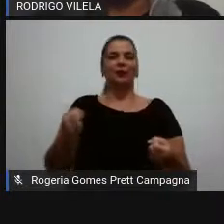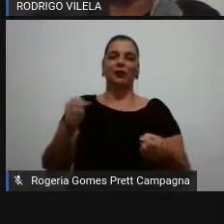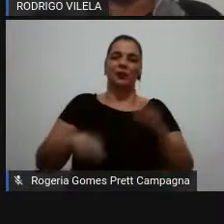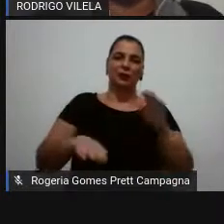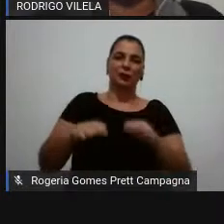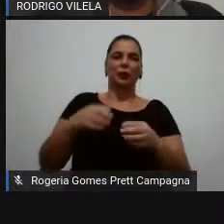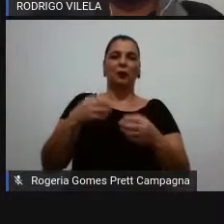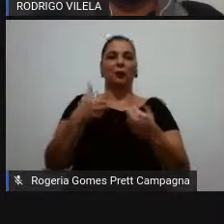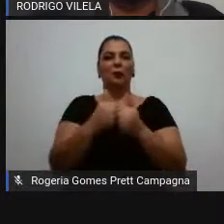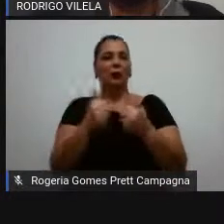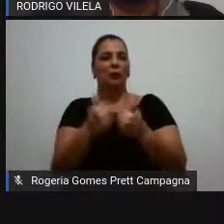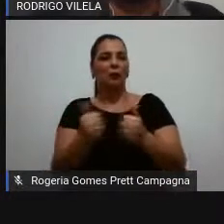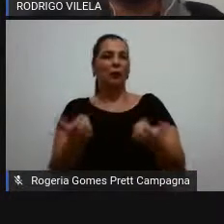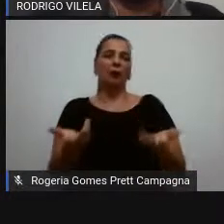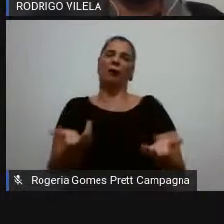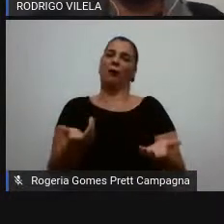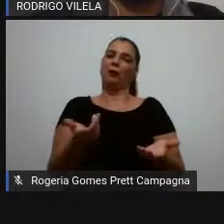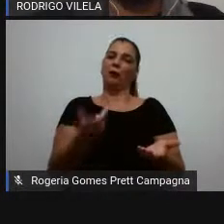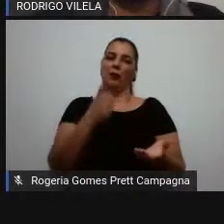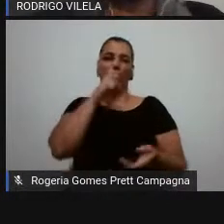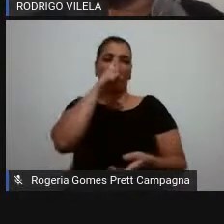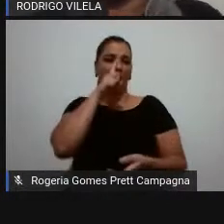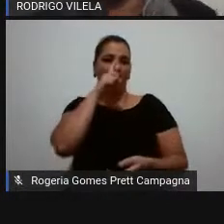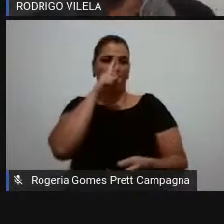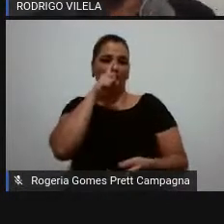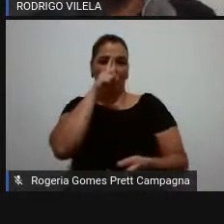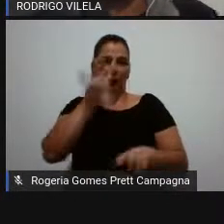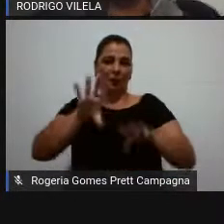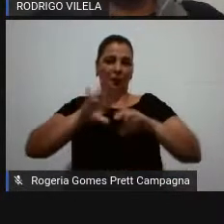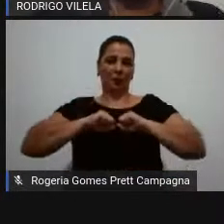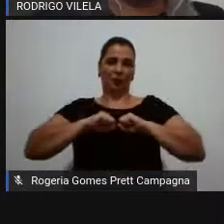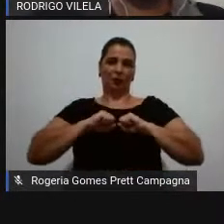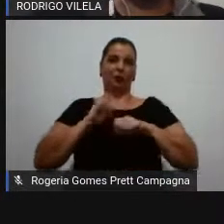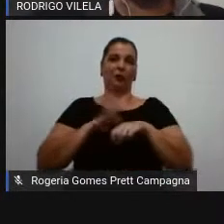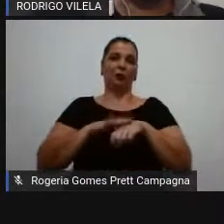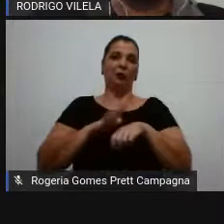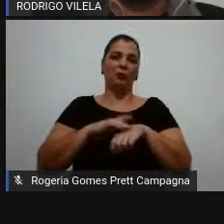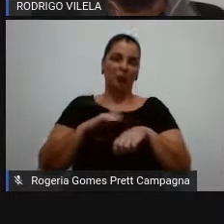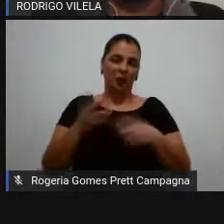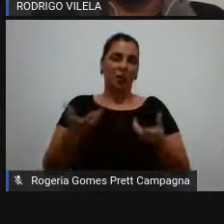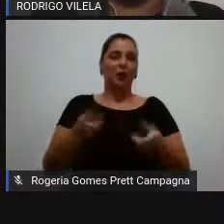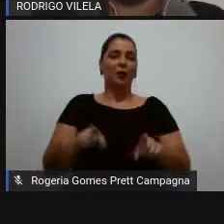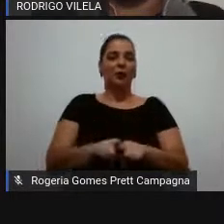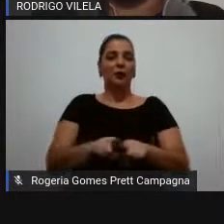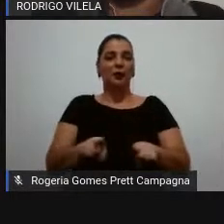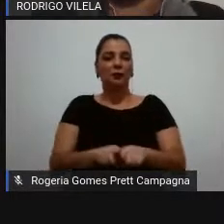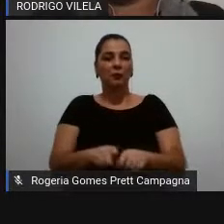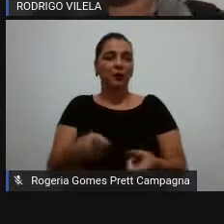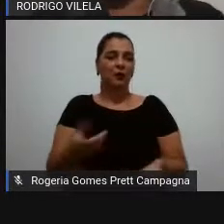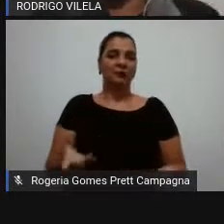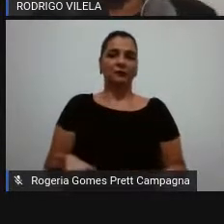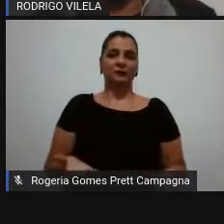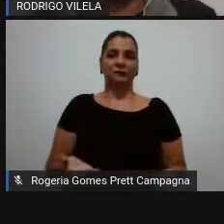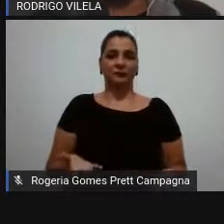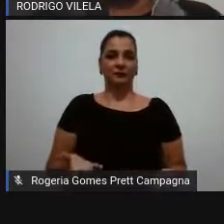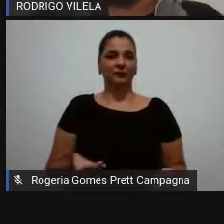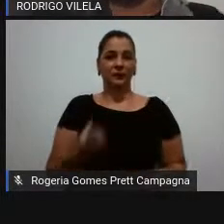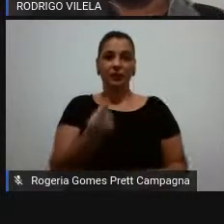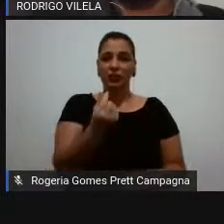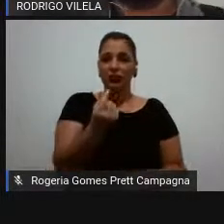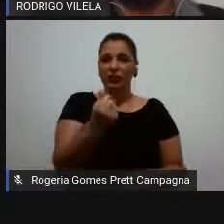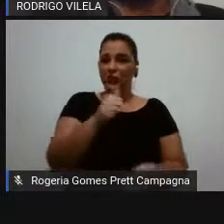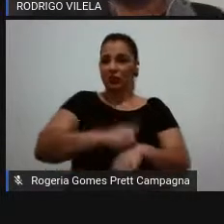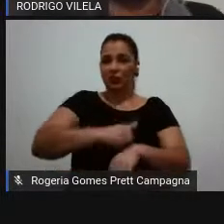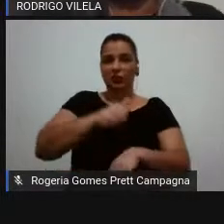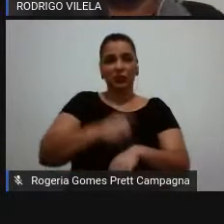pegar ônibus, aí tem a questão do risco também, né? Devido à doença, tem a questão também da questão financeira de pagar